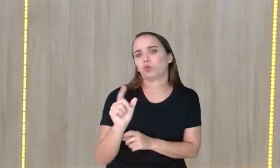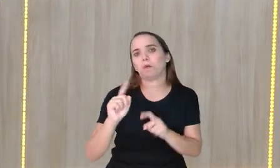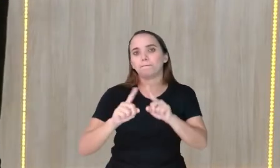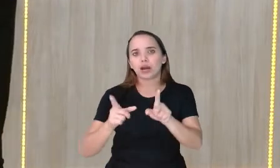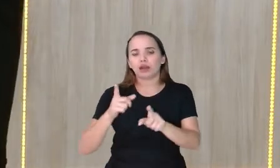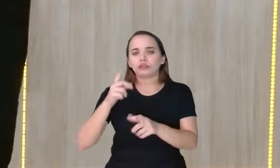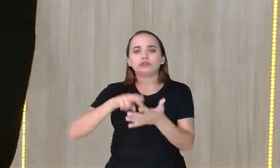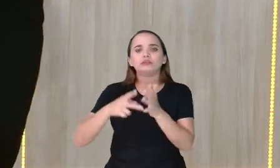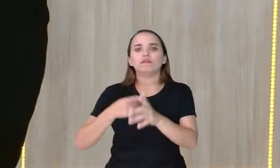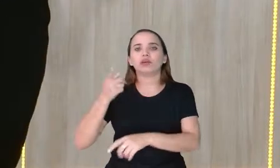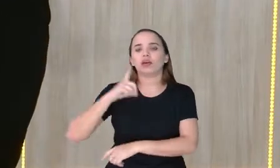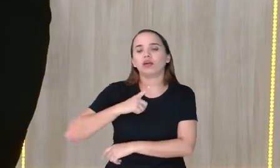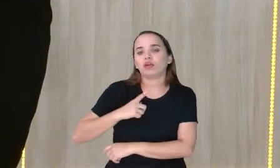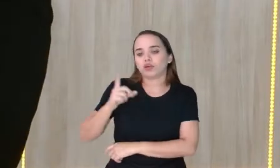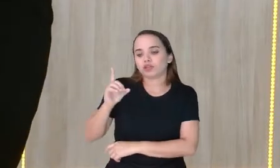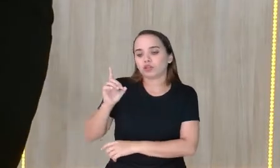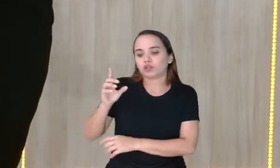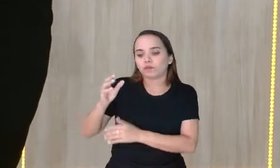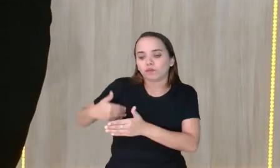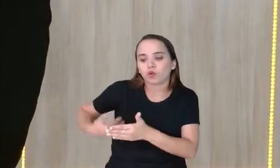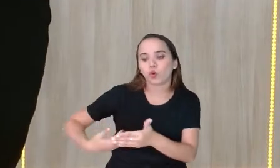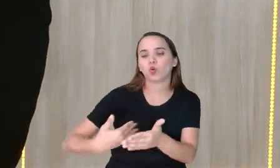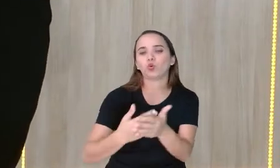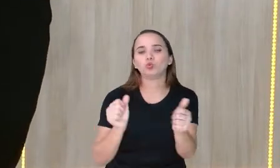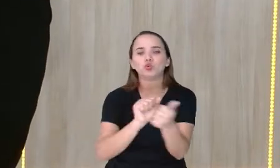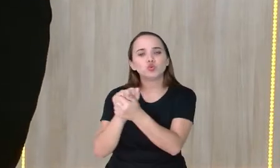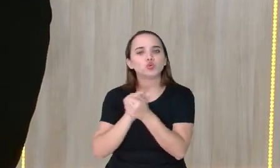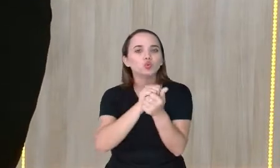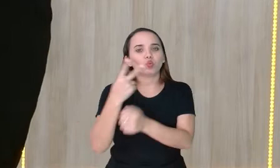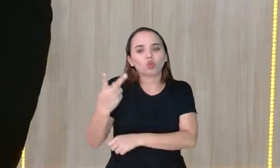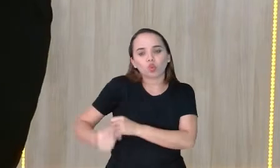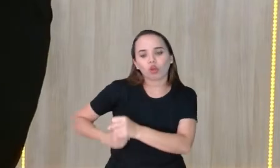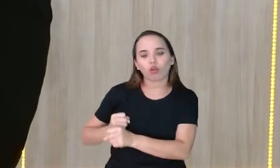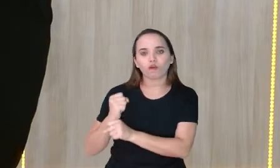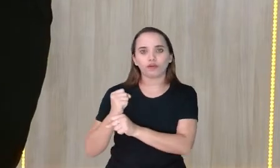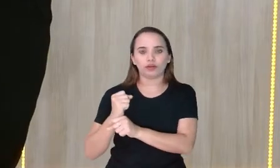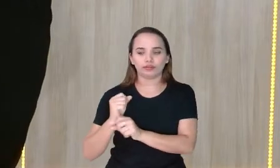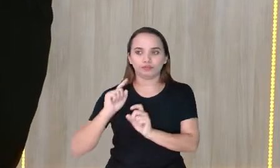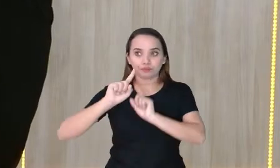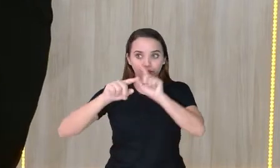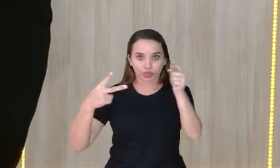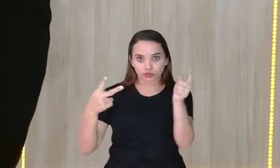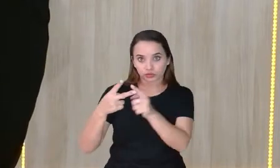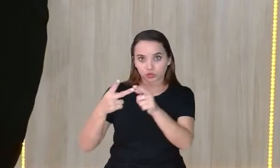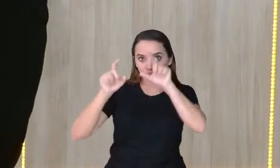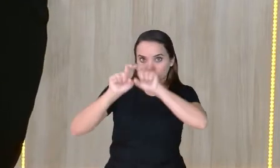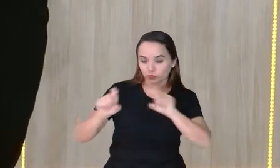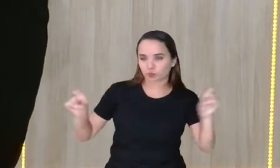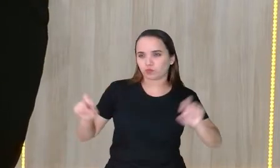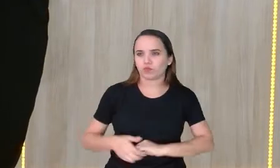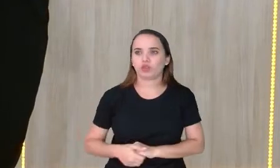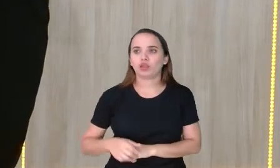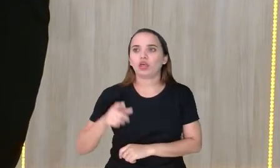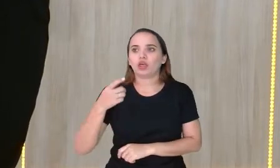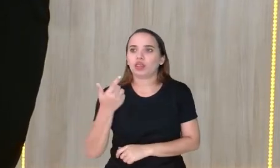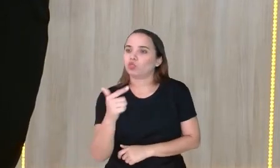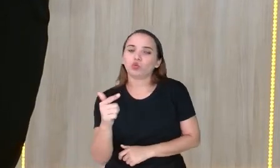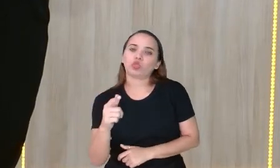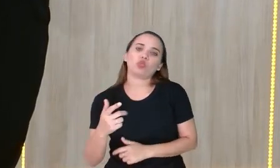a mesma língua, ou seja, isso é um jeito de dizer que eles não concordavam. Então, provavelmente